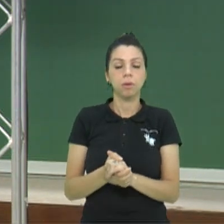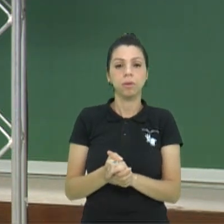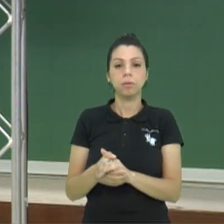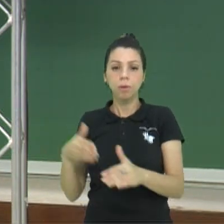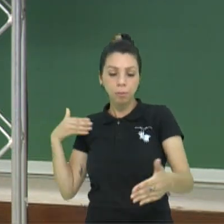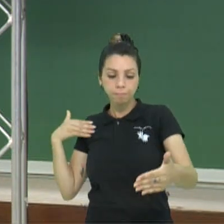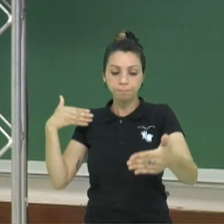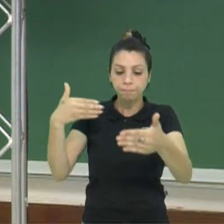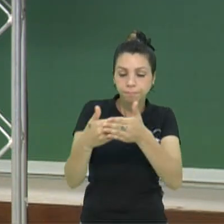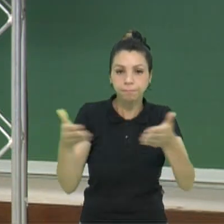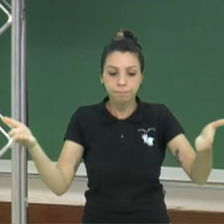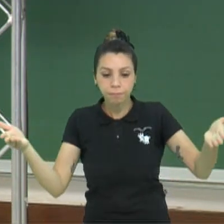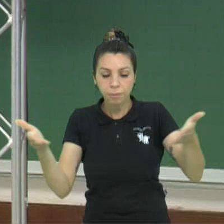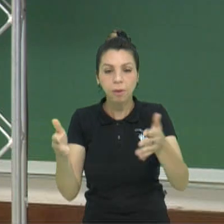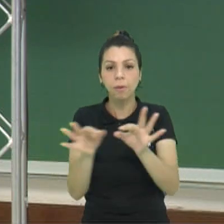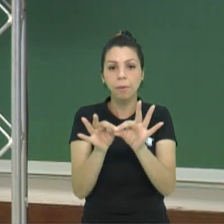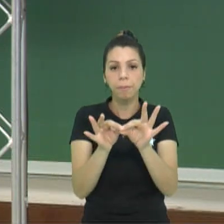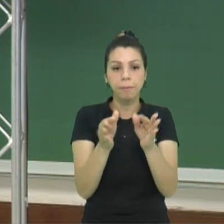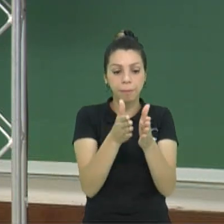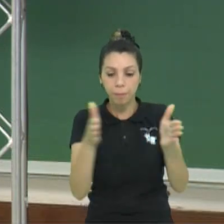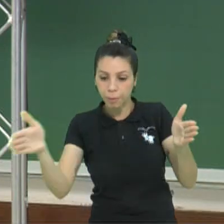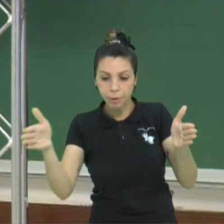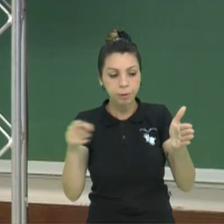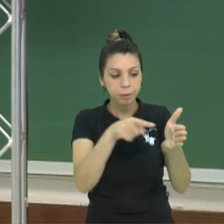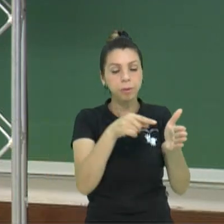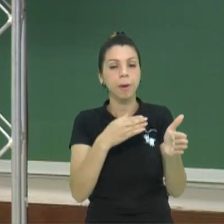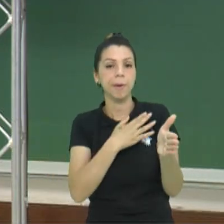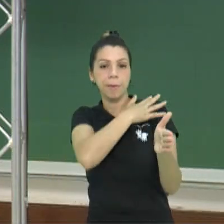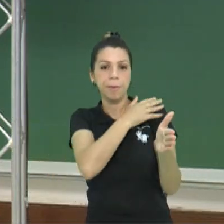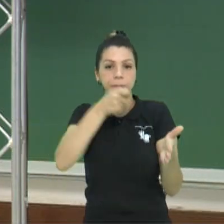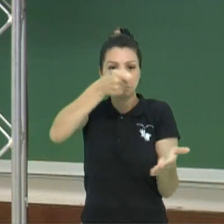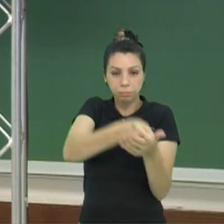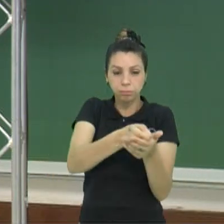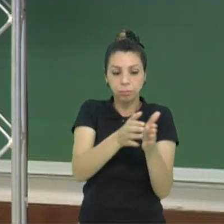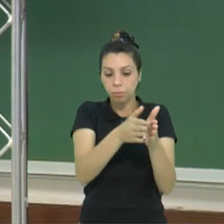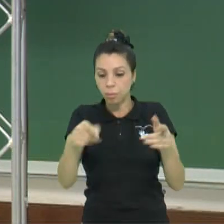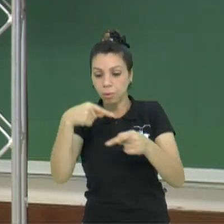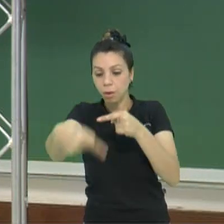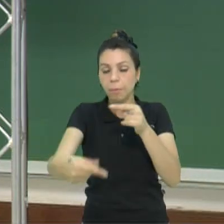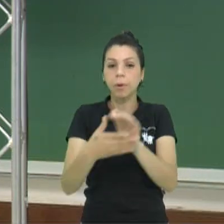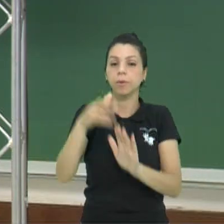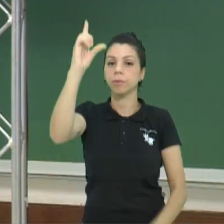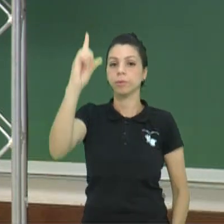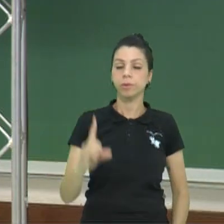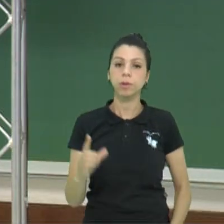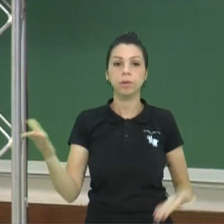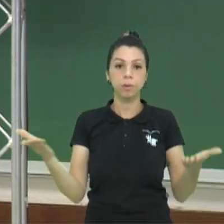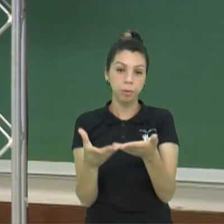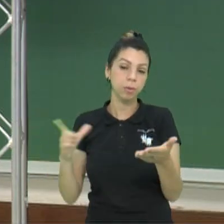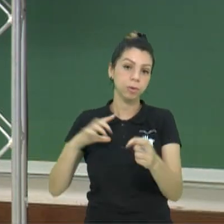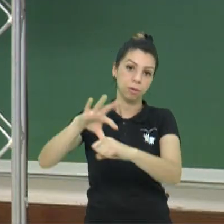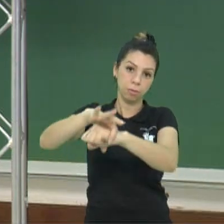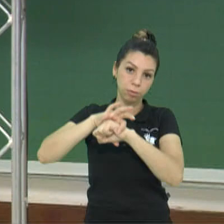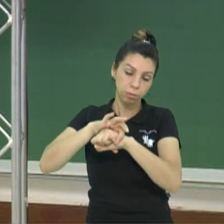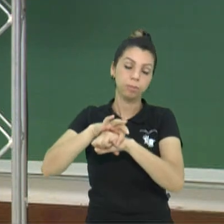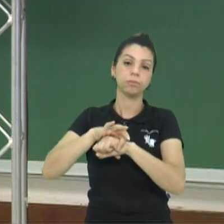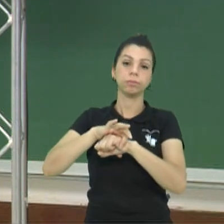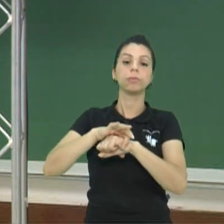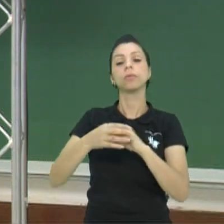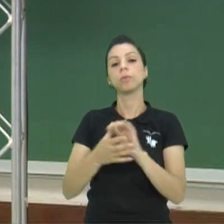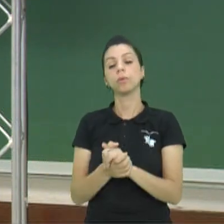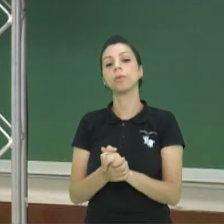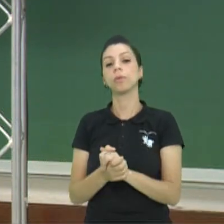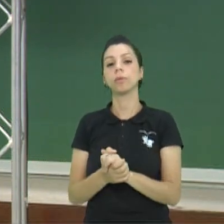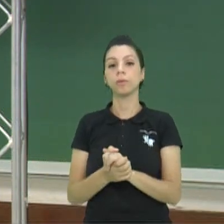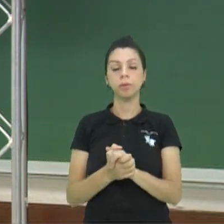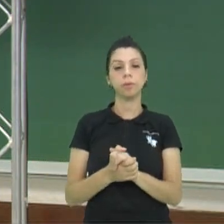período, depois do governo militar, que boa parte dos direitos que hoje estão assegurados vieram para a